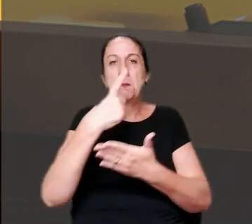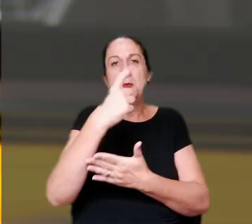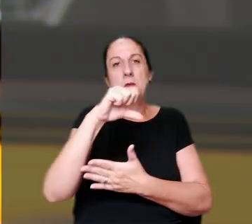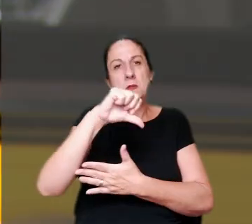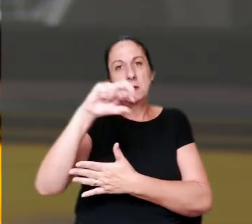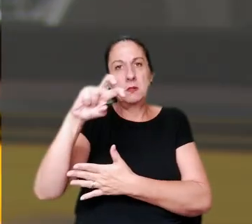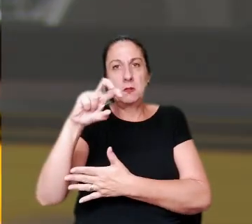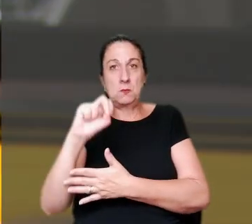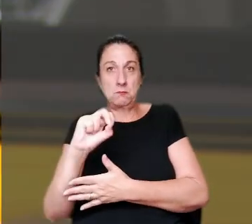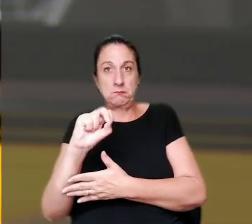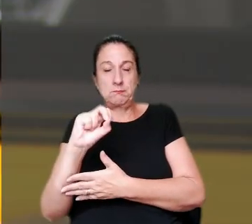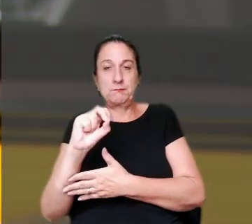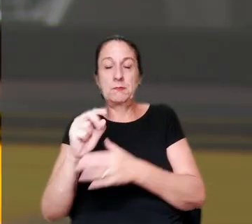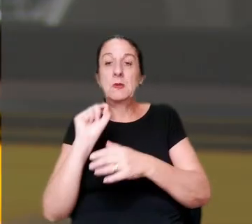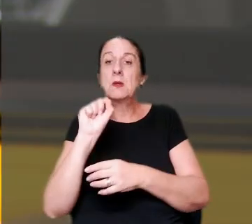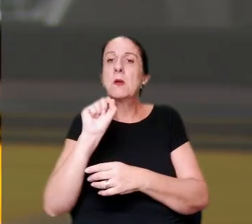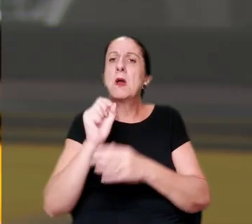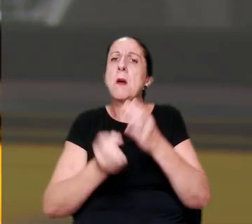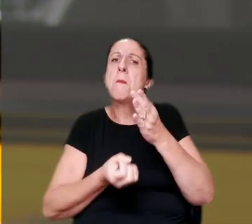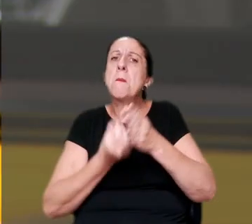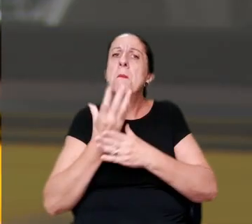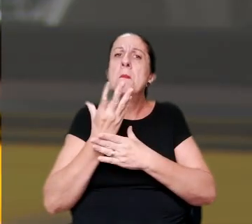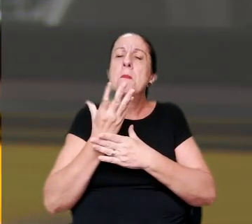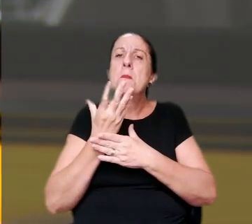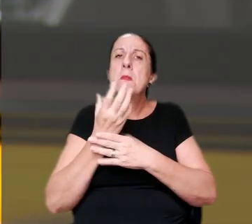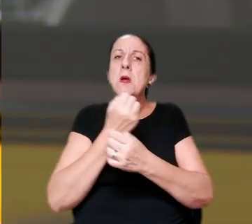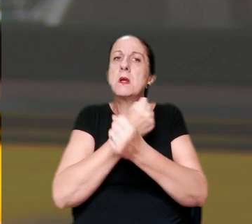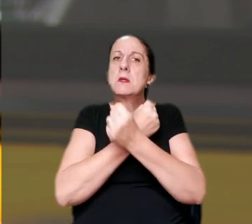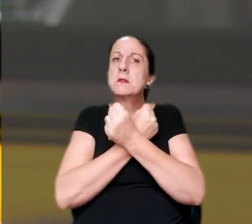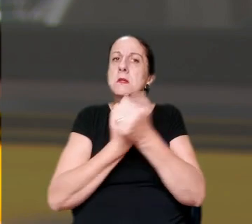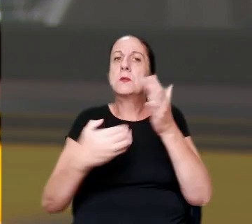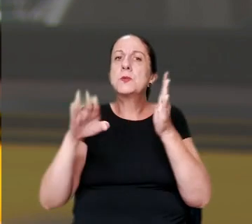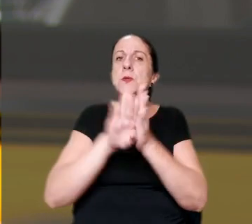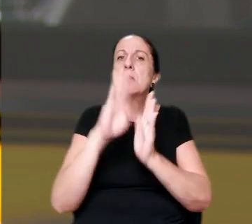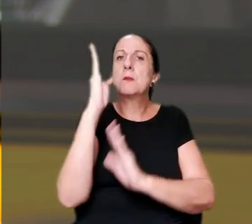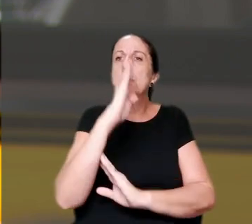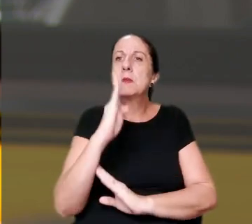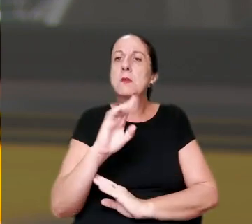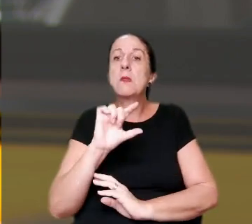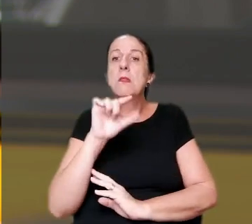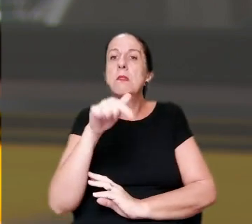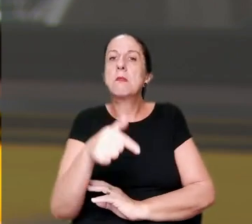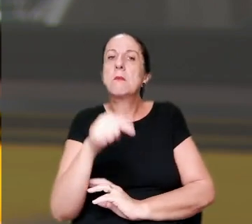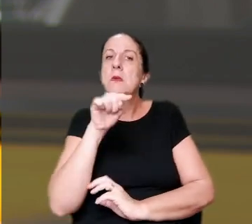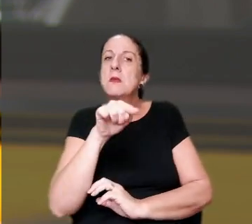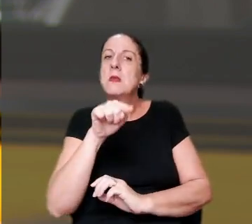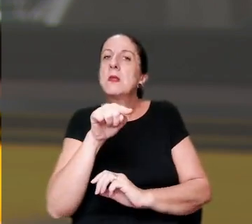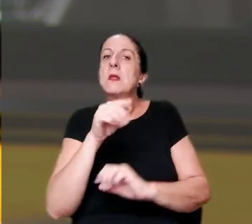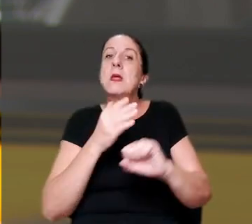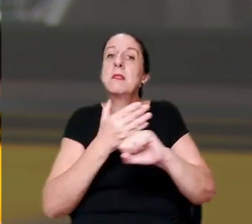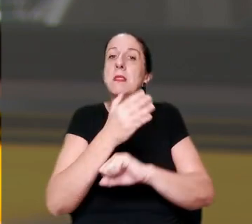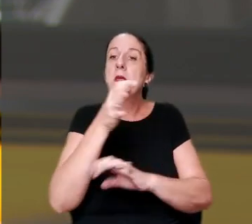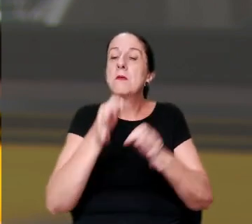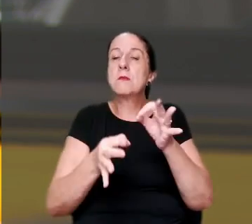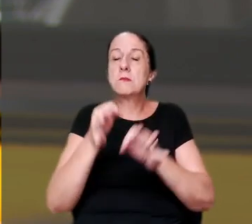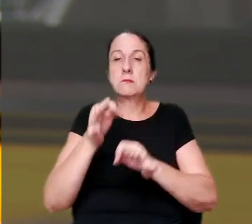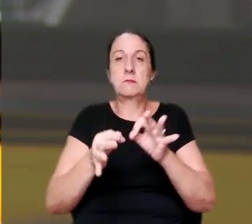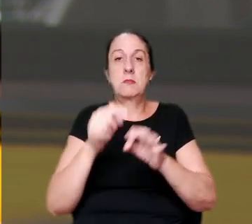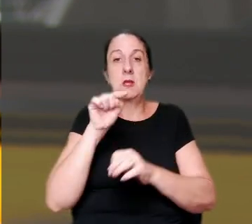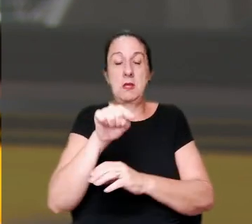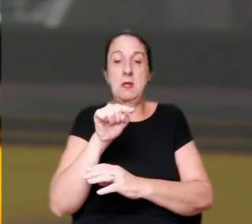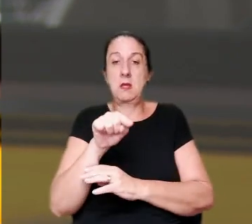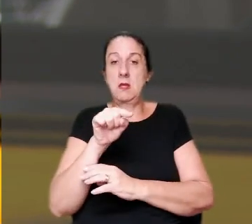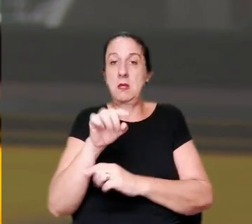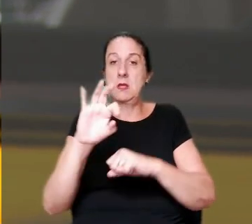1850. Então, alguém que aparecia como escravo chegado ao Brasil, depois disso, ele entrava na justiça,